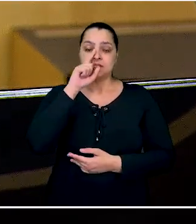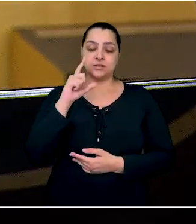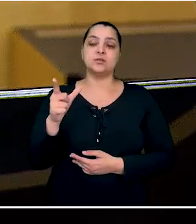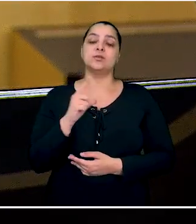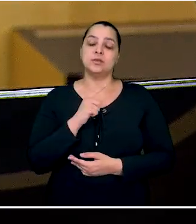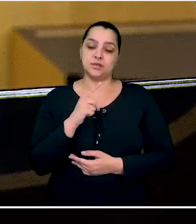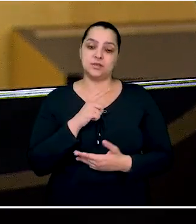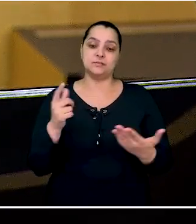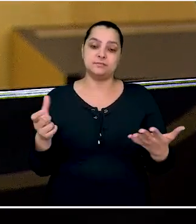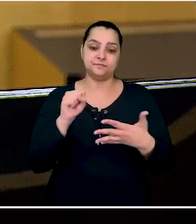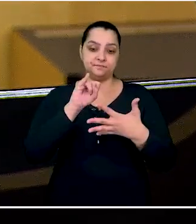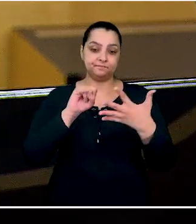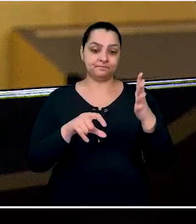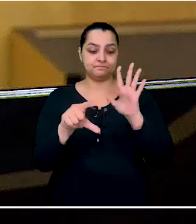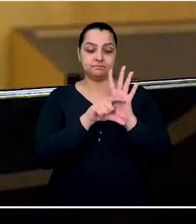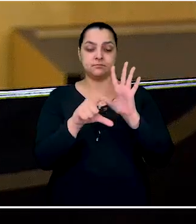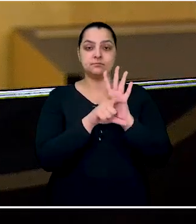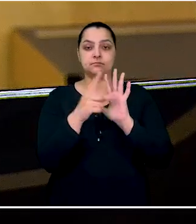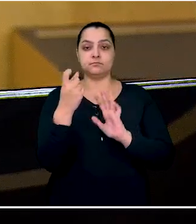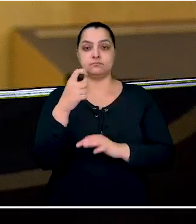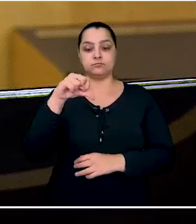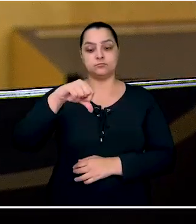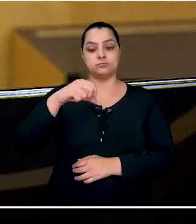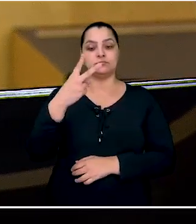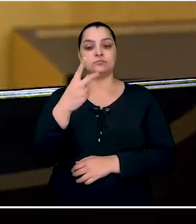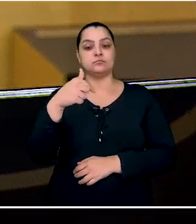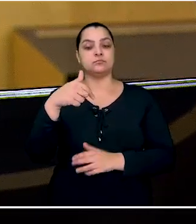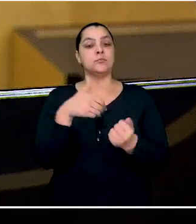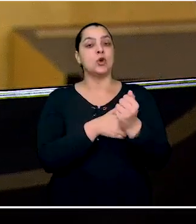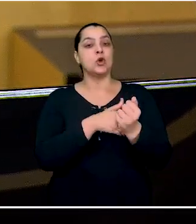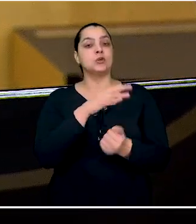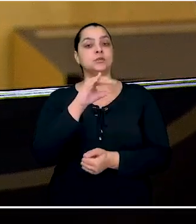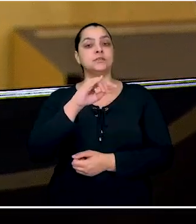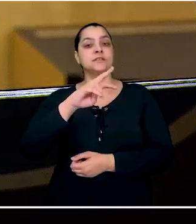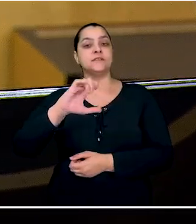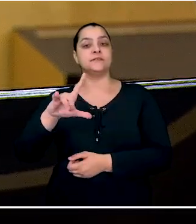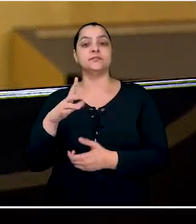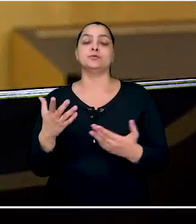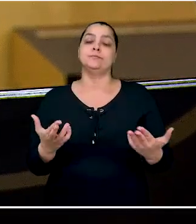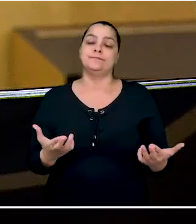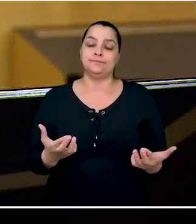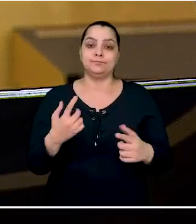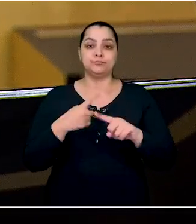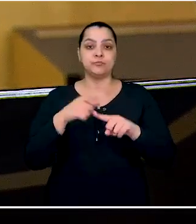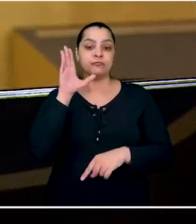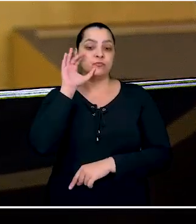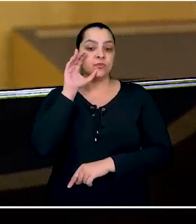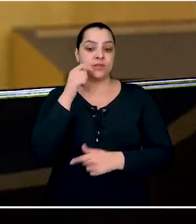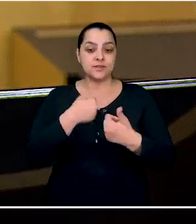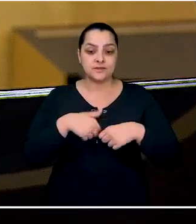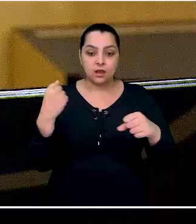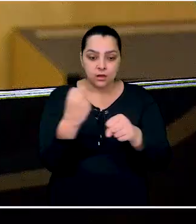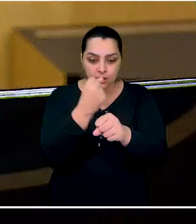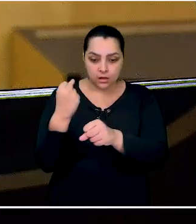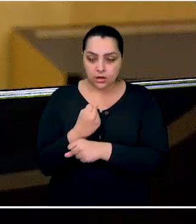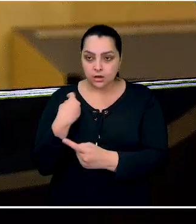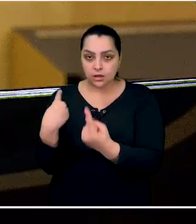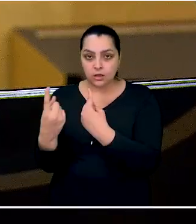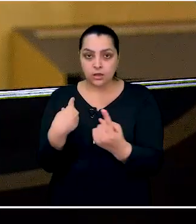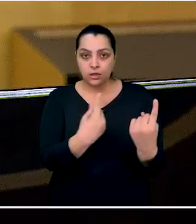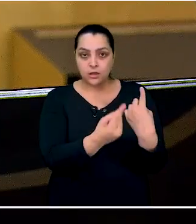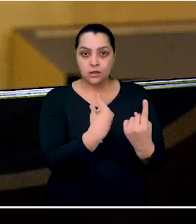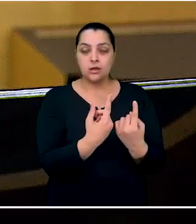atrai a hipótese prevista no parágrafo único do artigo 927 do Código Civil, normalmente porque o empregado que se ativa em obras em